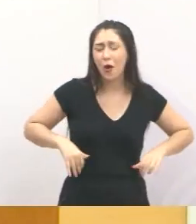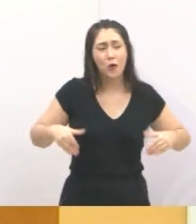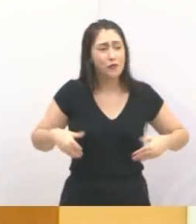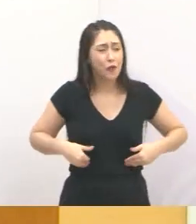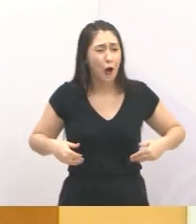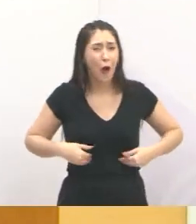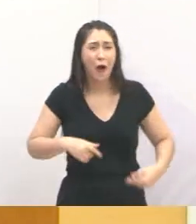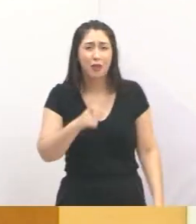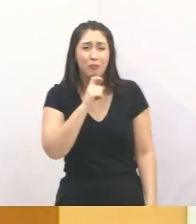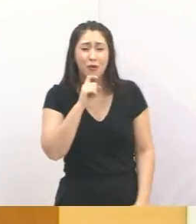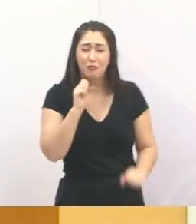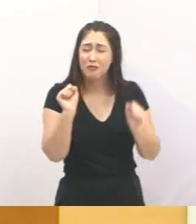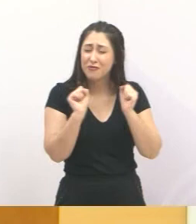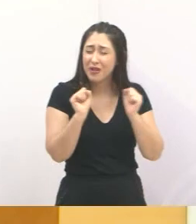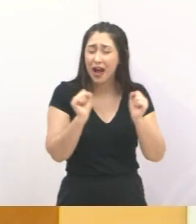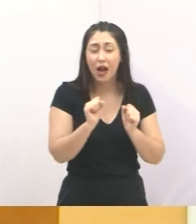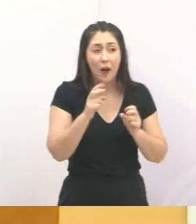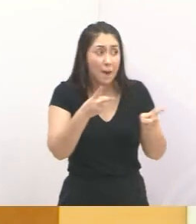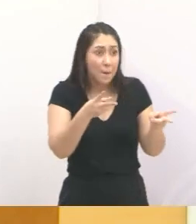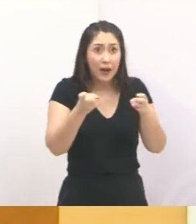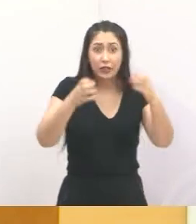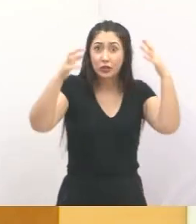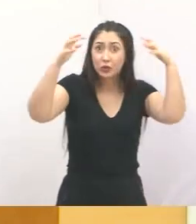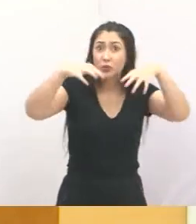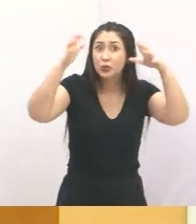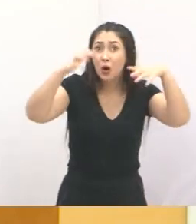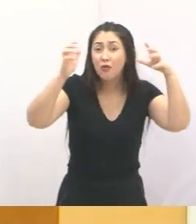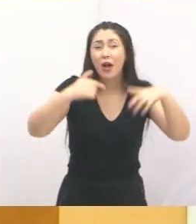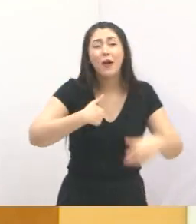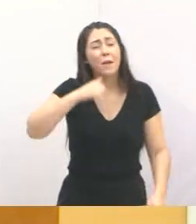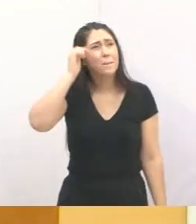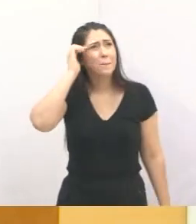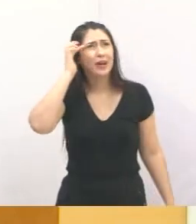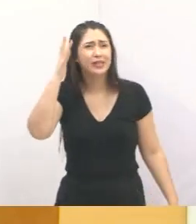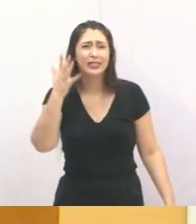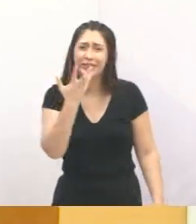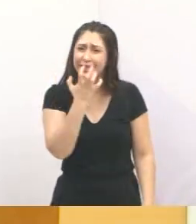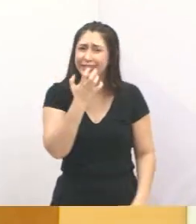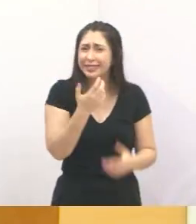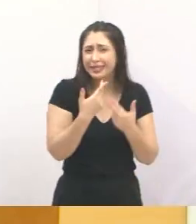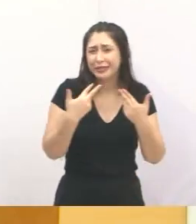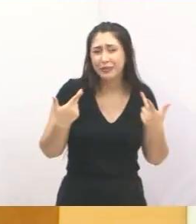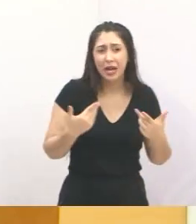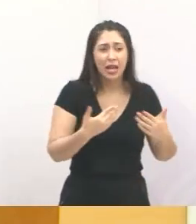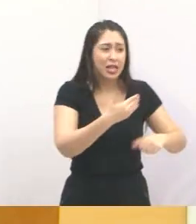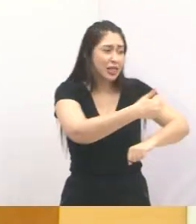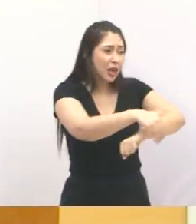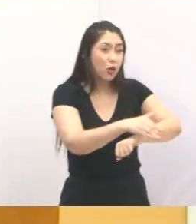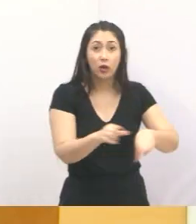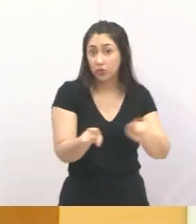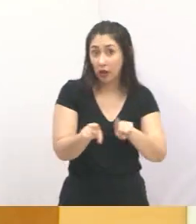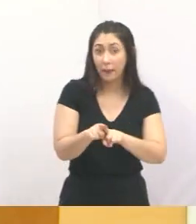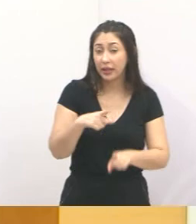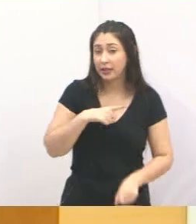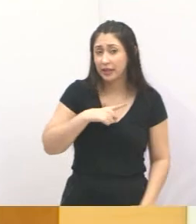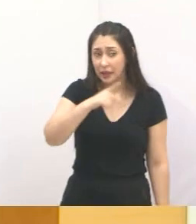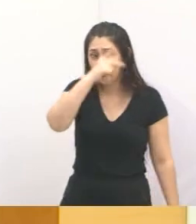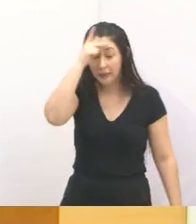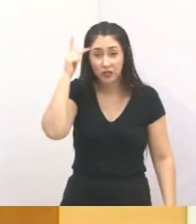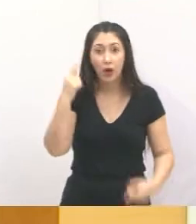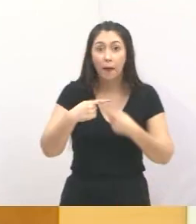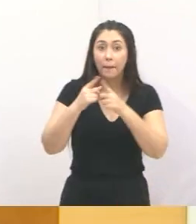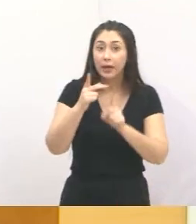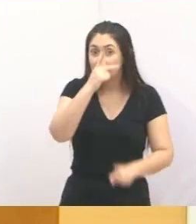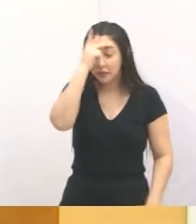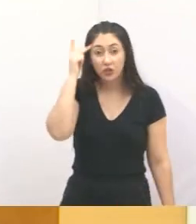frio. Olha a chuva que nós tivemos essa semana. Eu fico pensando, os animais estão na rua. Ai, Sônia, mas tem as pessoas. As pessoas têm